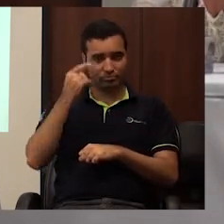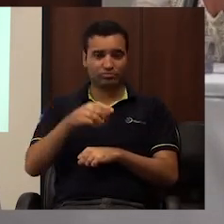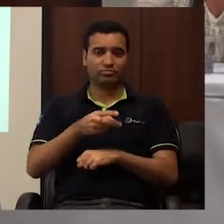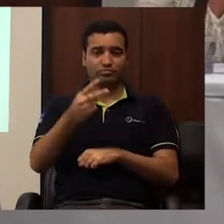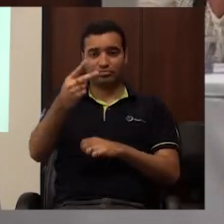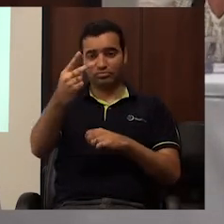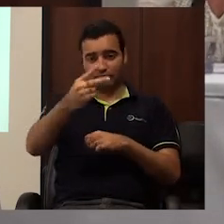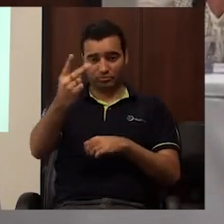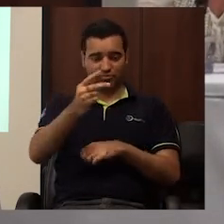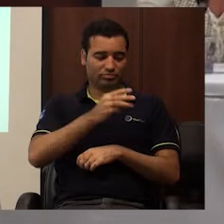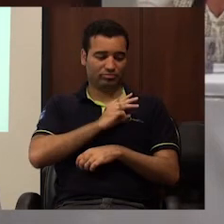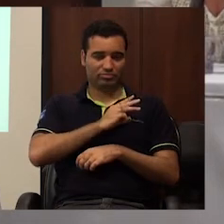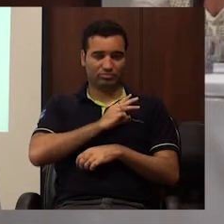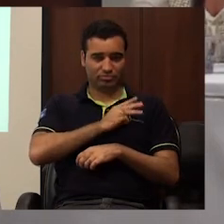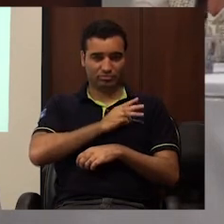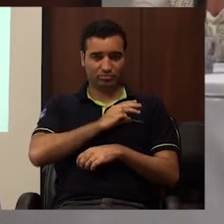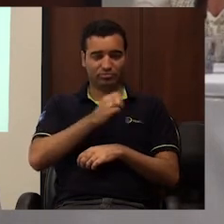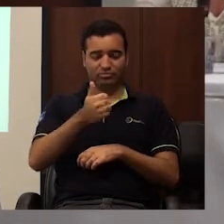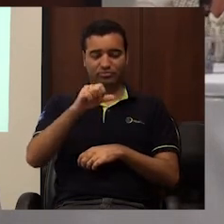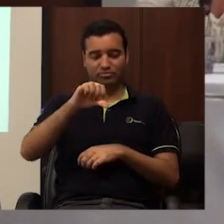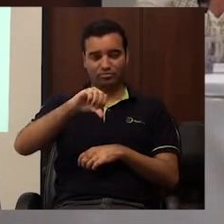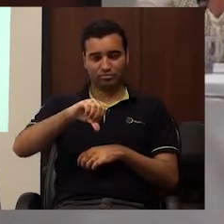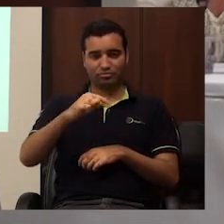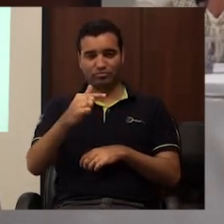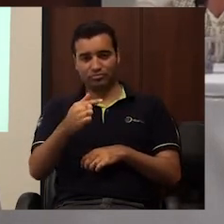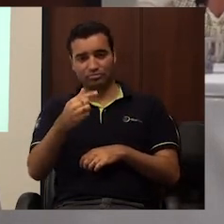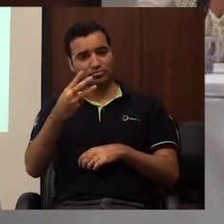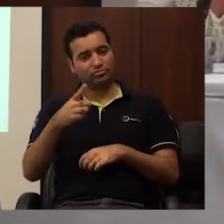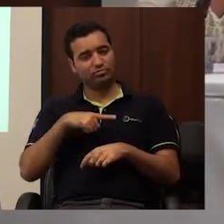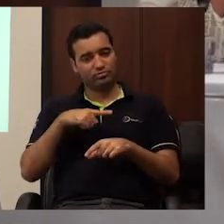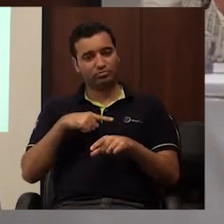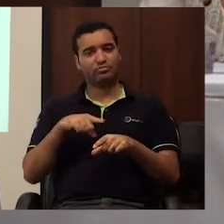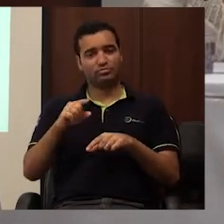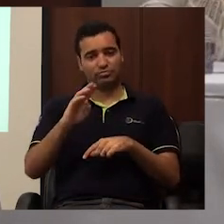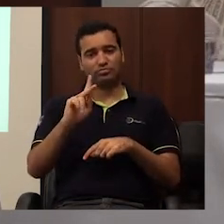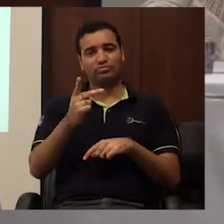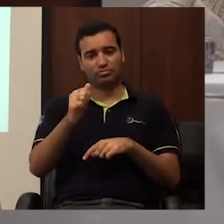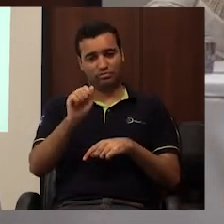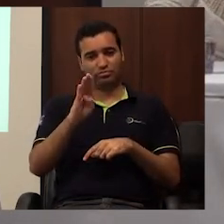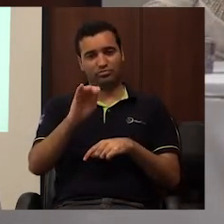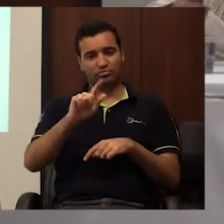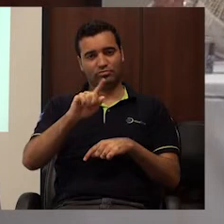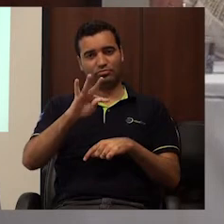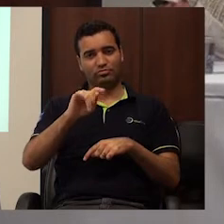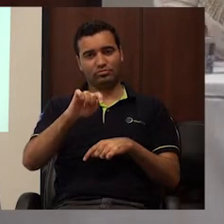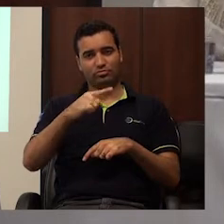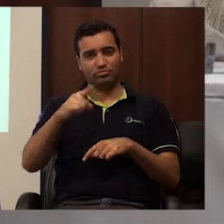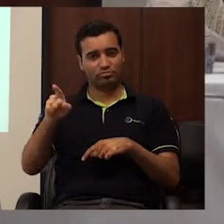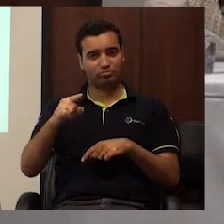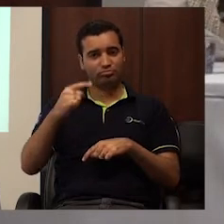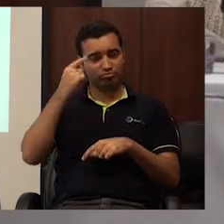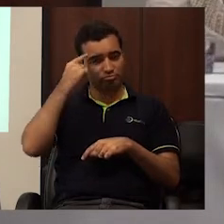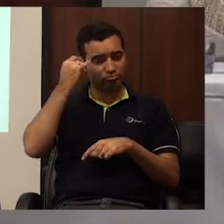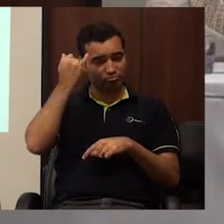Mackenzie, em 73, com habilitação também em educação especial, deficiência